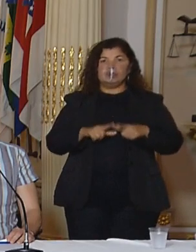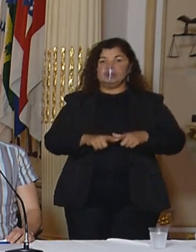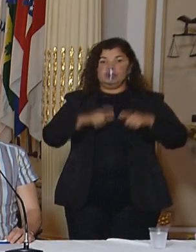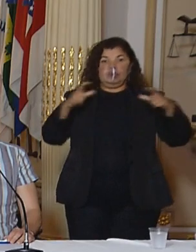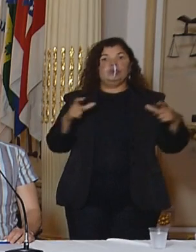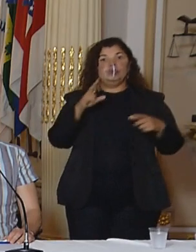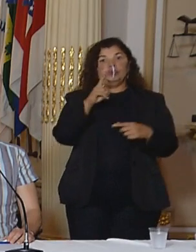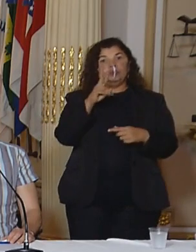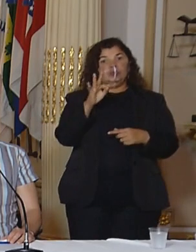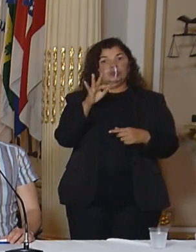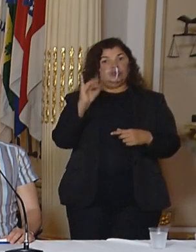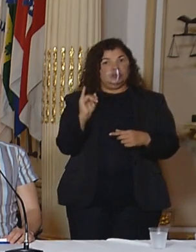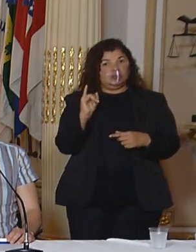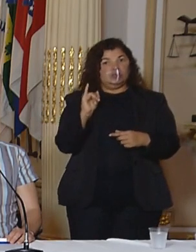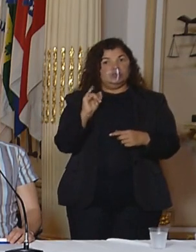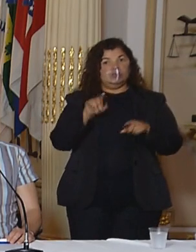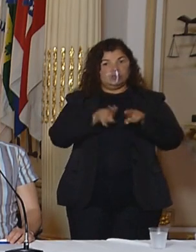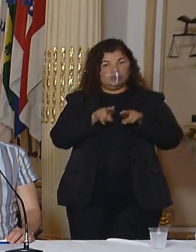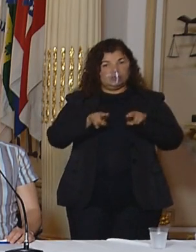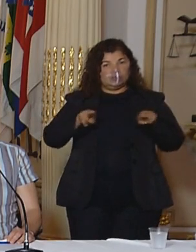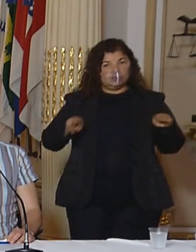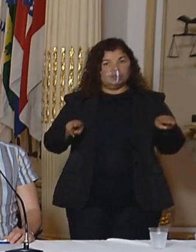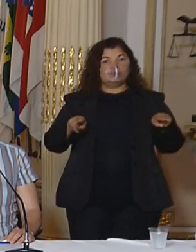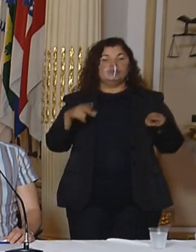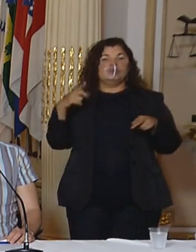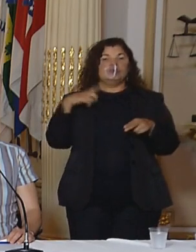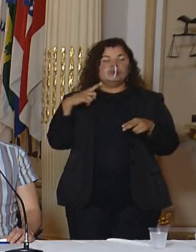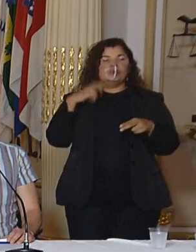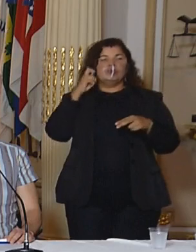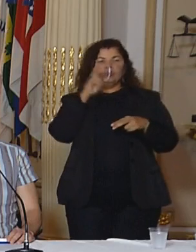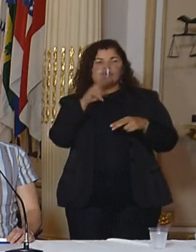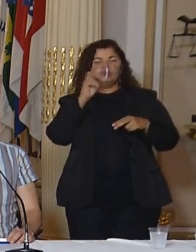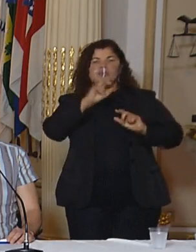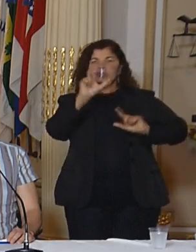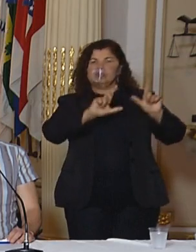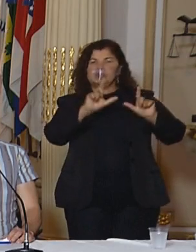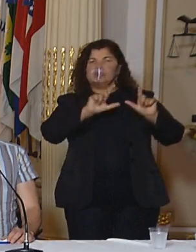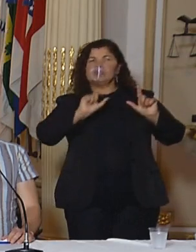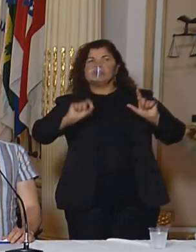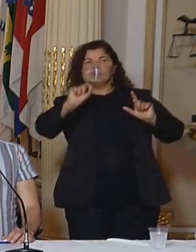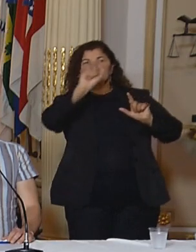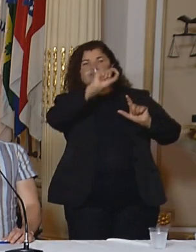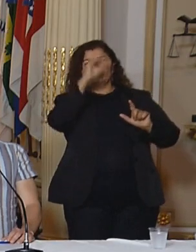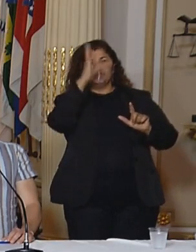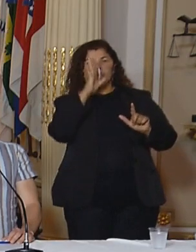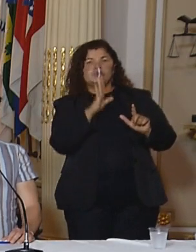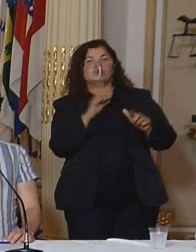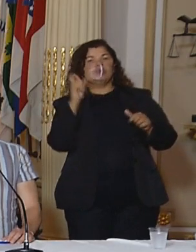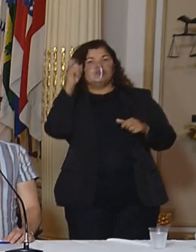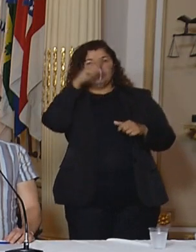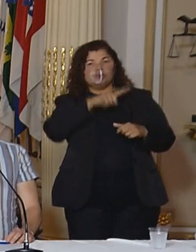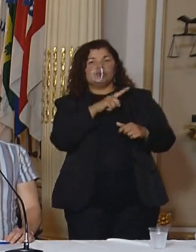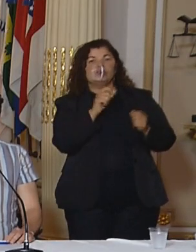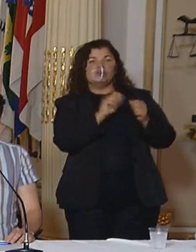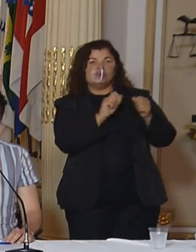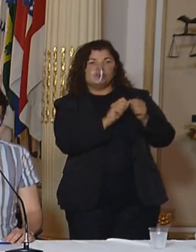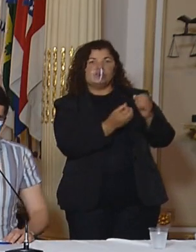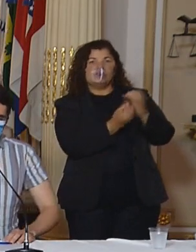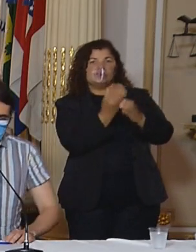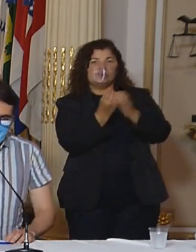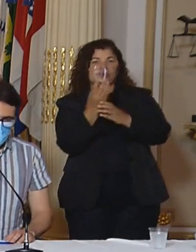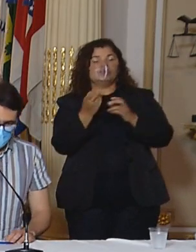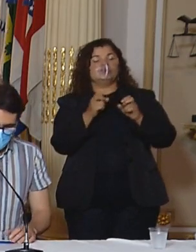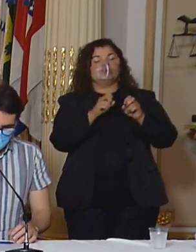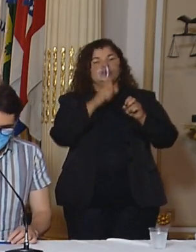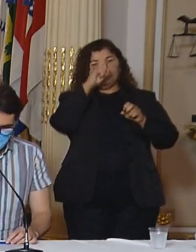UTI. Nós vimos, todo dia assistimos pela televisão, as dificuldades que outras localidades do Brasil têm de montar seus hospitais de